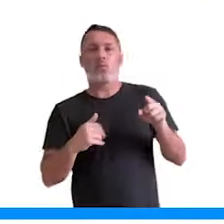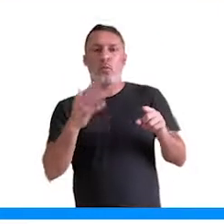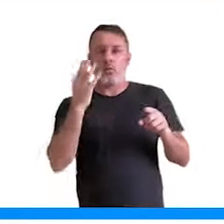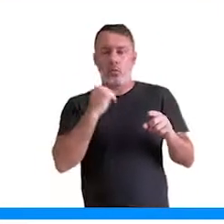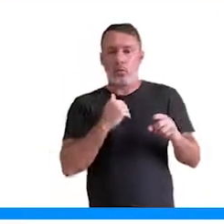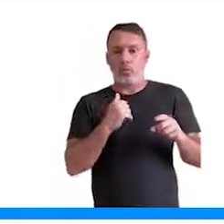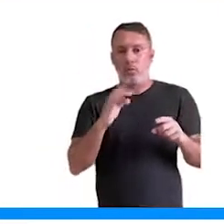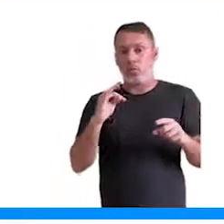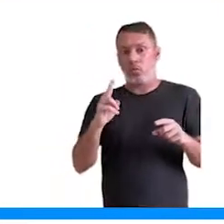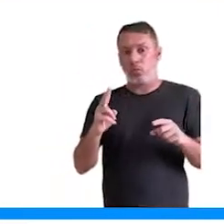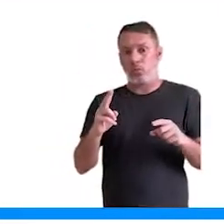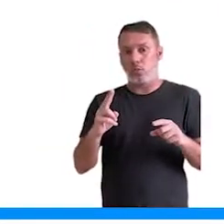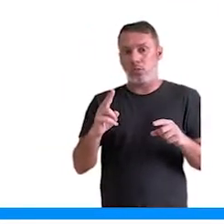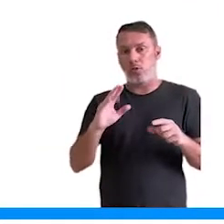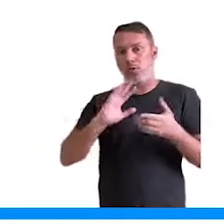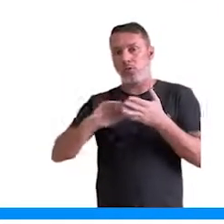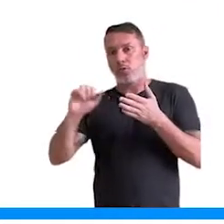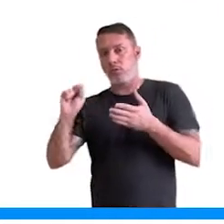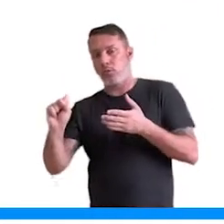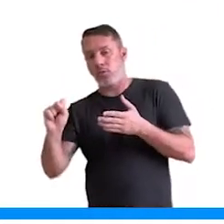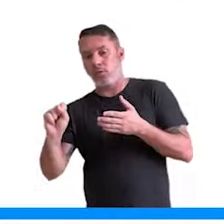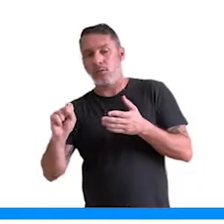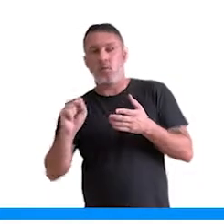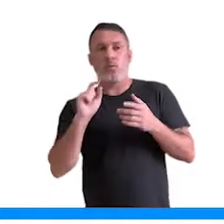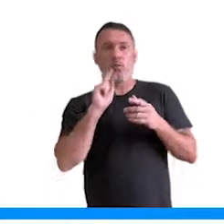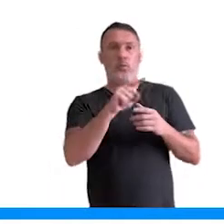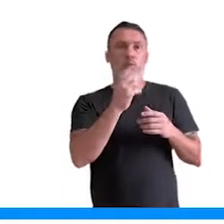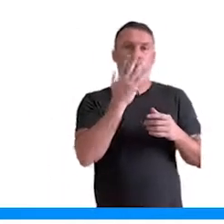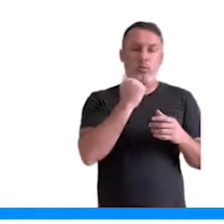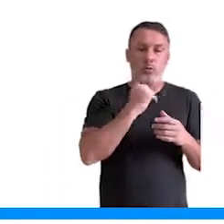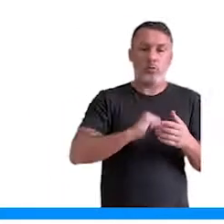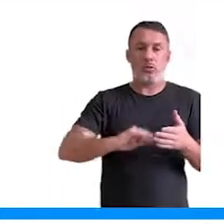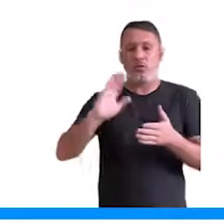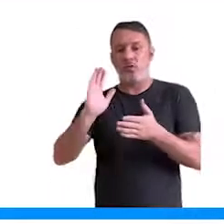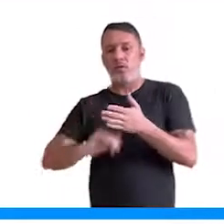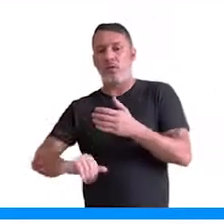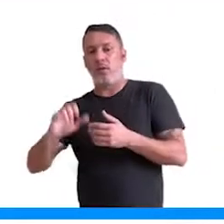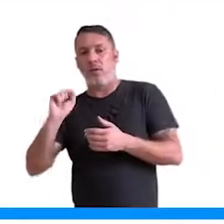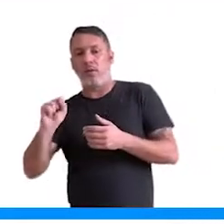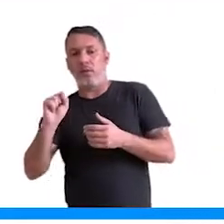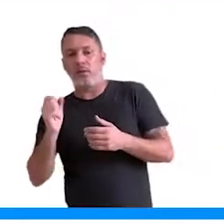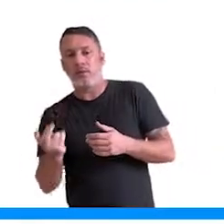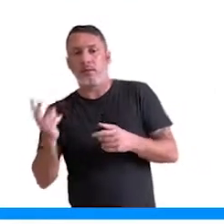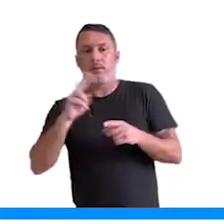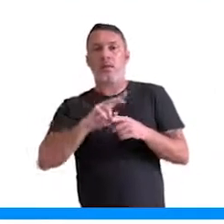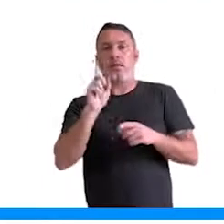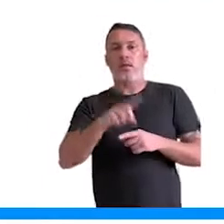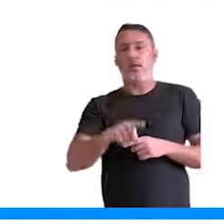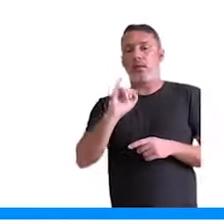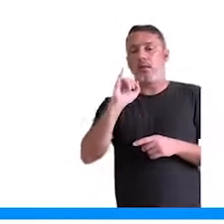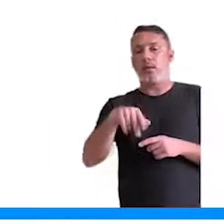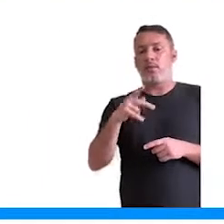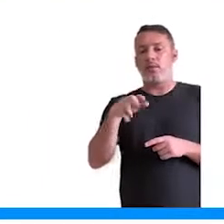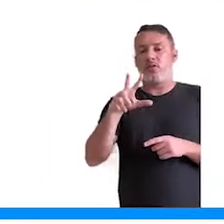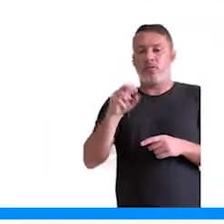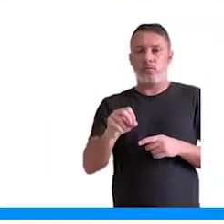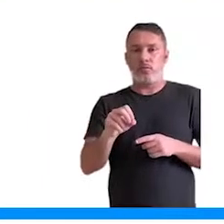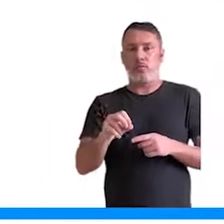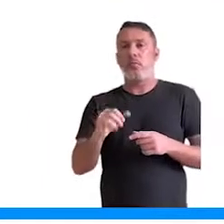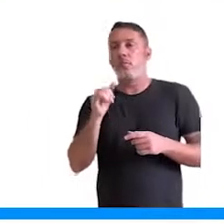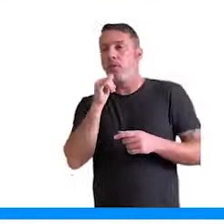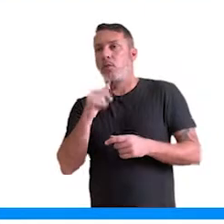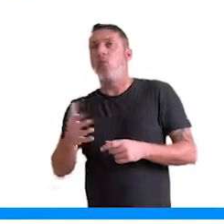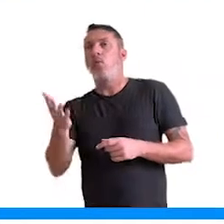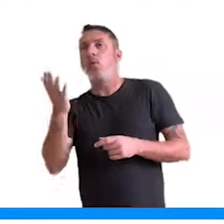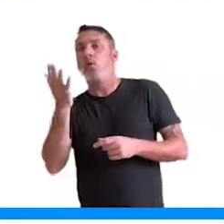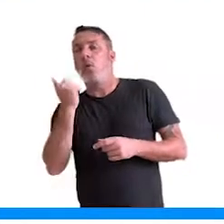como, tu comes. Então, no tu, eu tiro o S, eu como, tu comes, tiro o S e virou o imperativo.